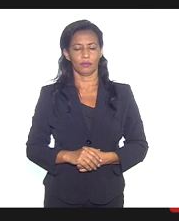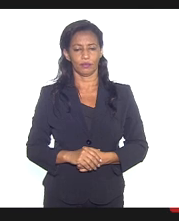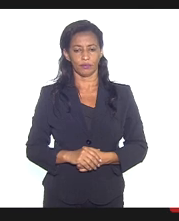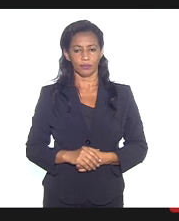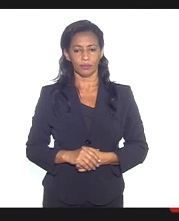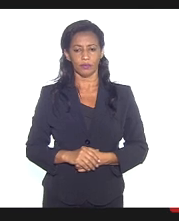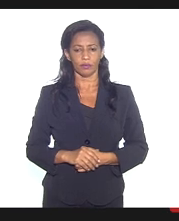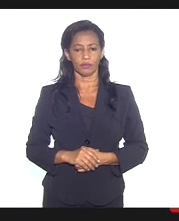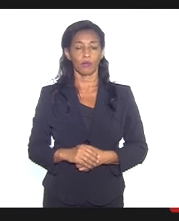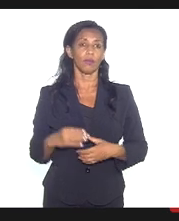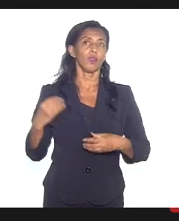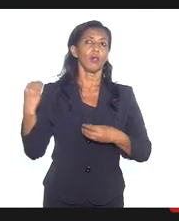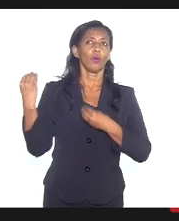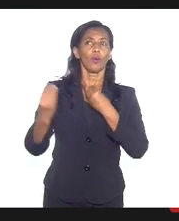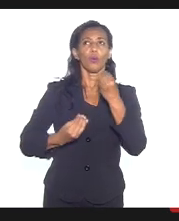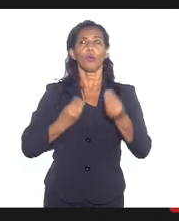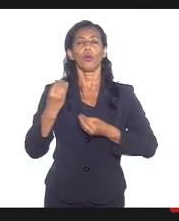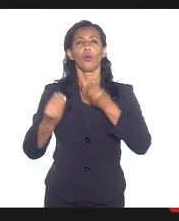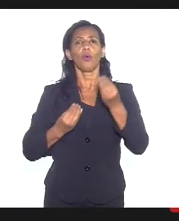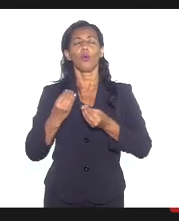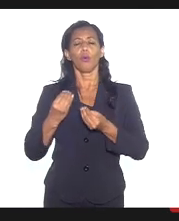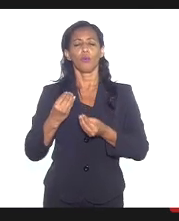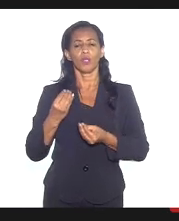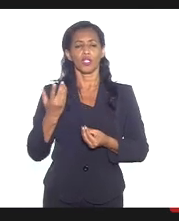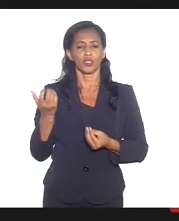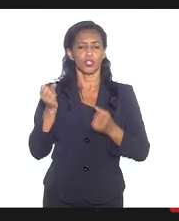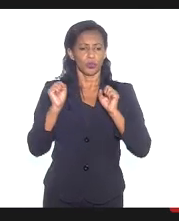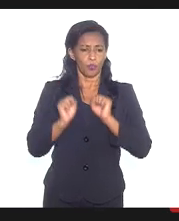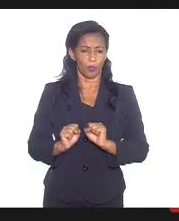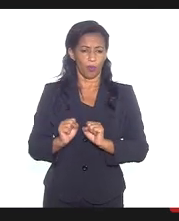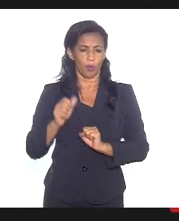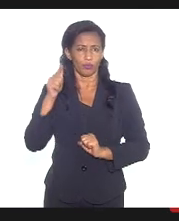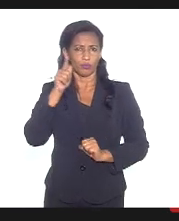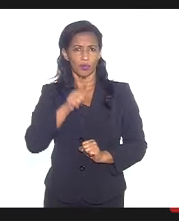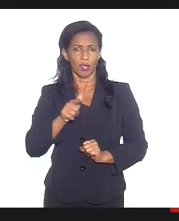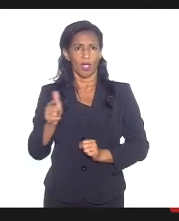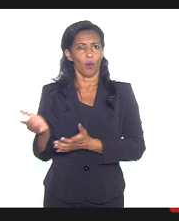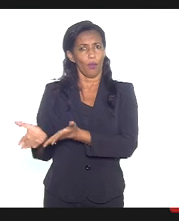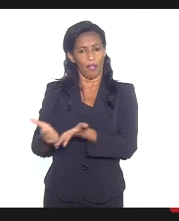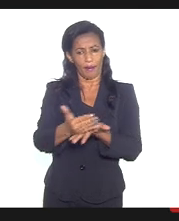Então, como que a gente poderia aumentar a arrecadação com a produção de gás natural?